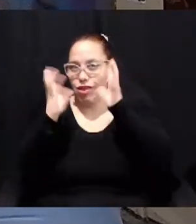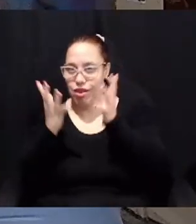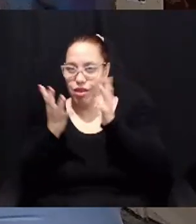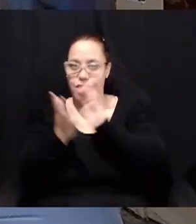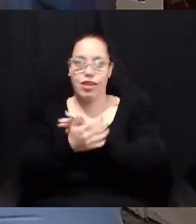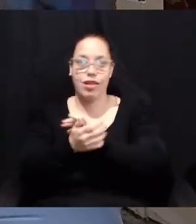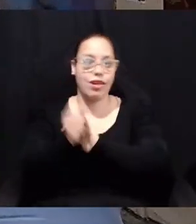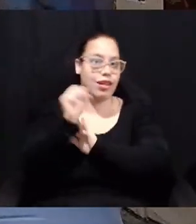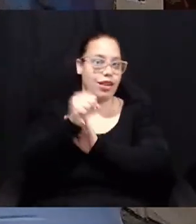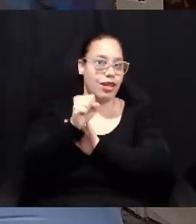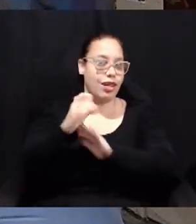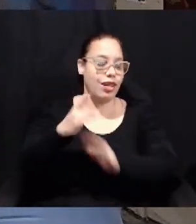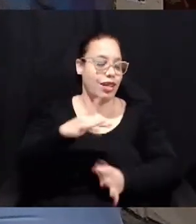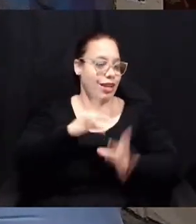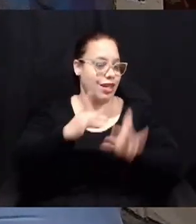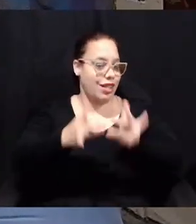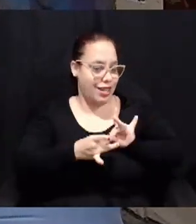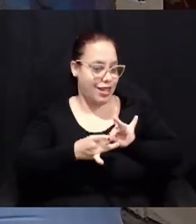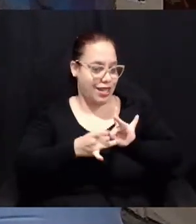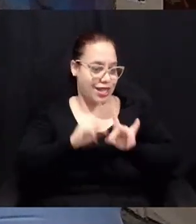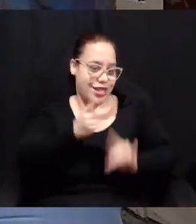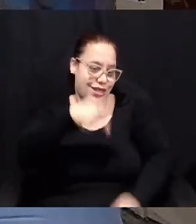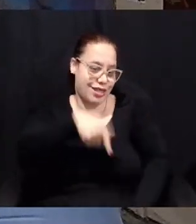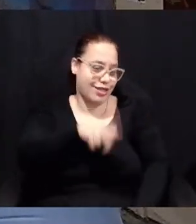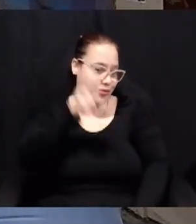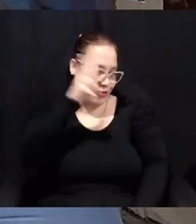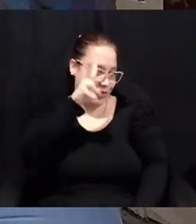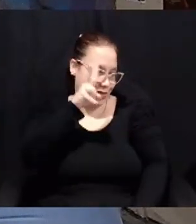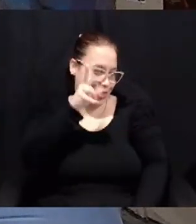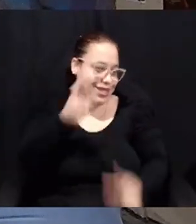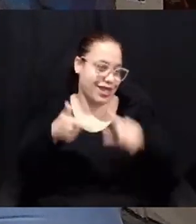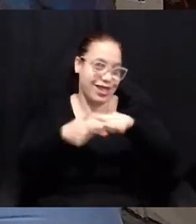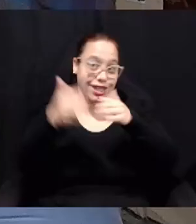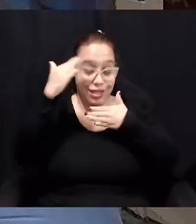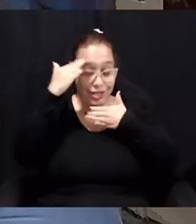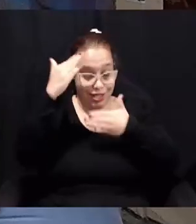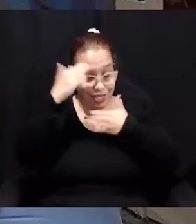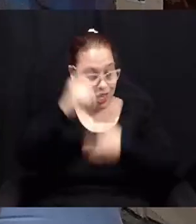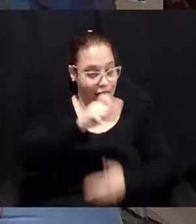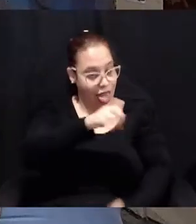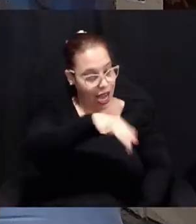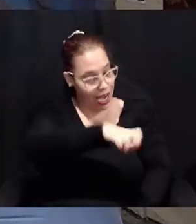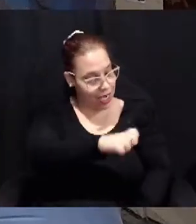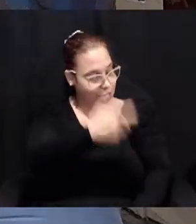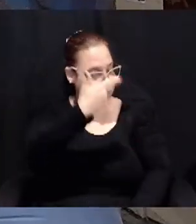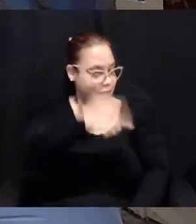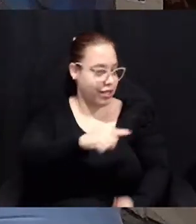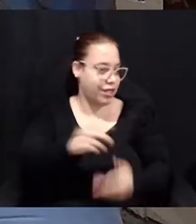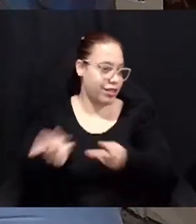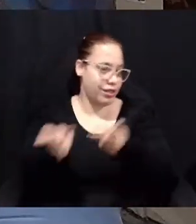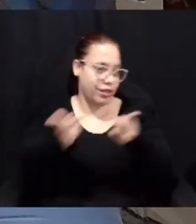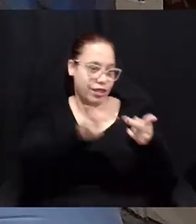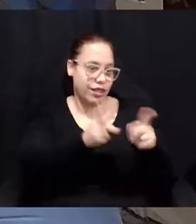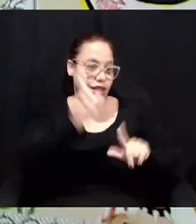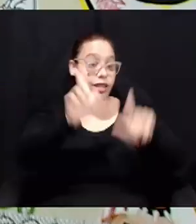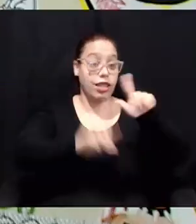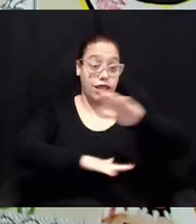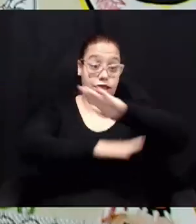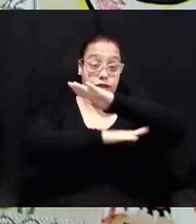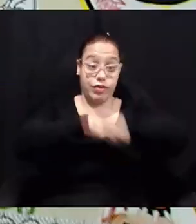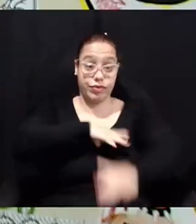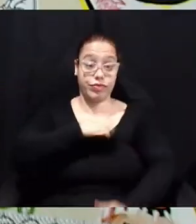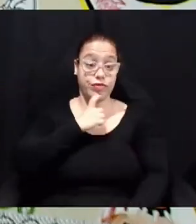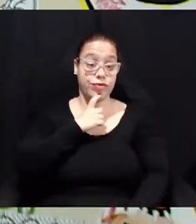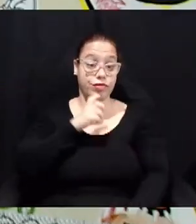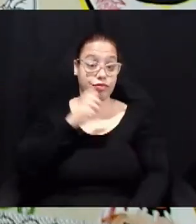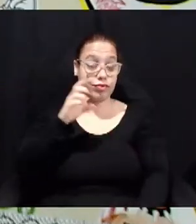espírito do quadrinho também, né? Exatamente. Muito obrigada, Alexandre, mais uma vez por receber o convite aqui da TV Câmara, do Conexão Cultural. Eu